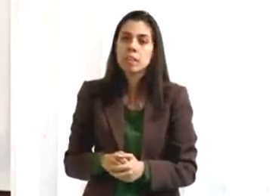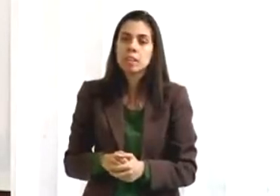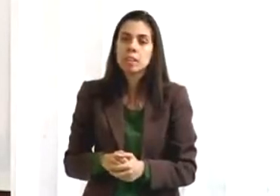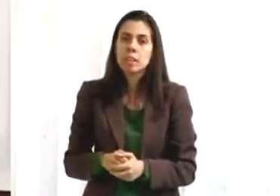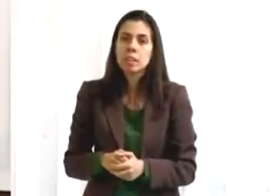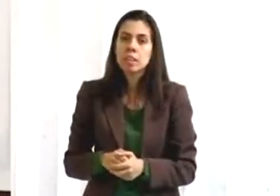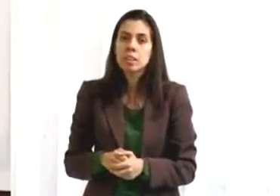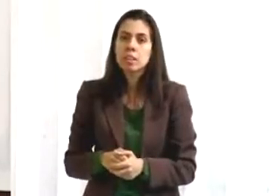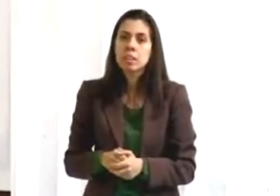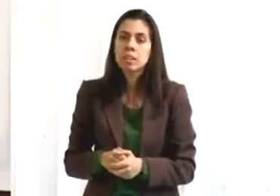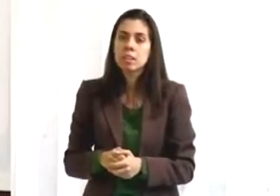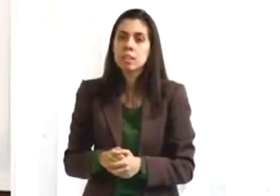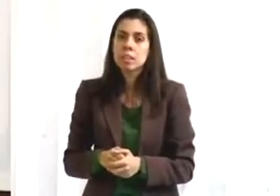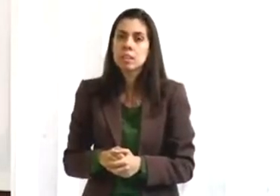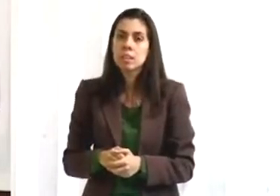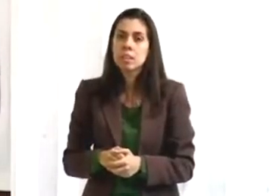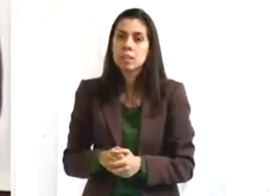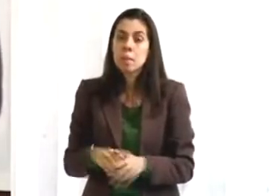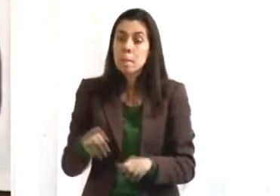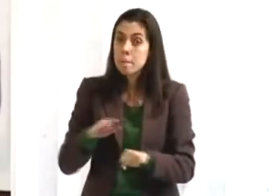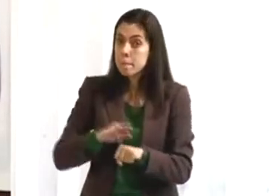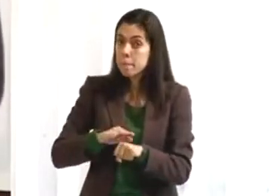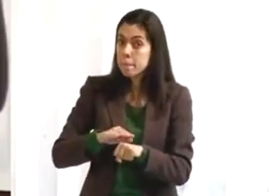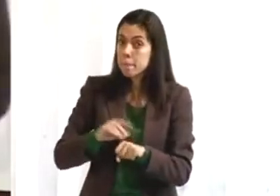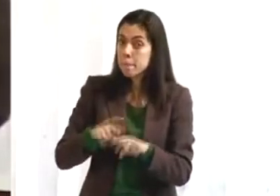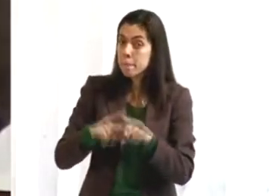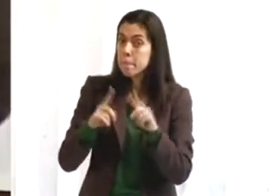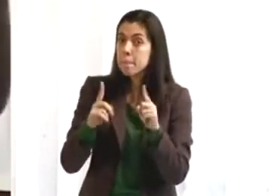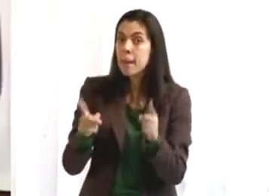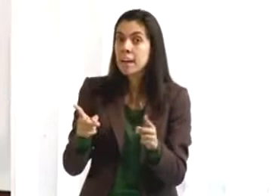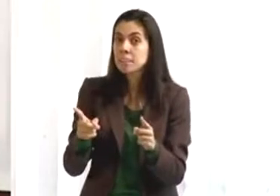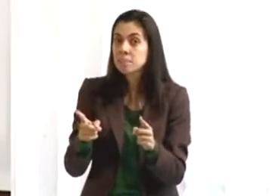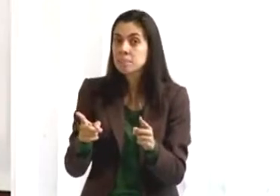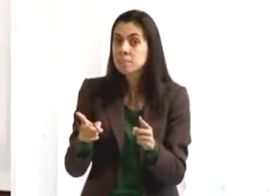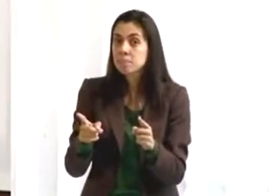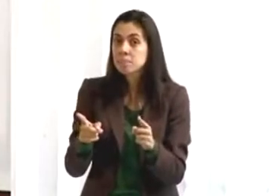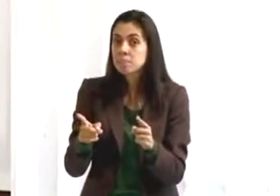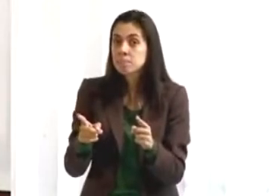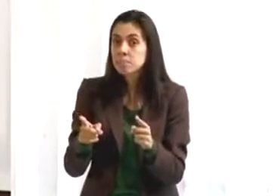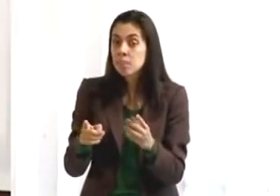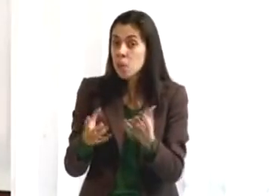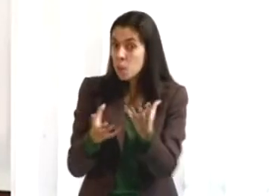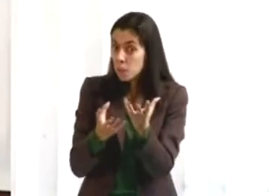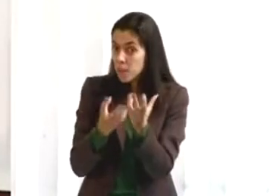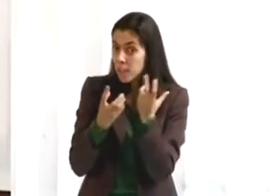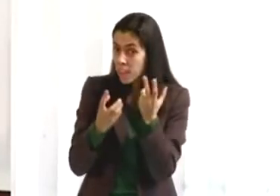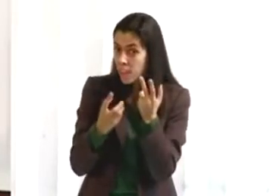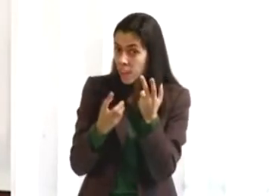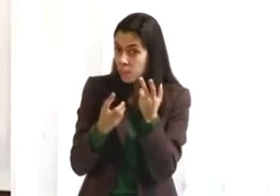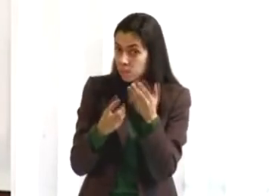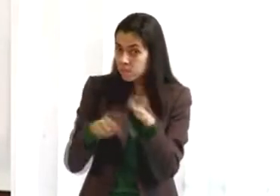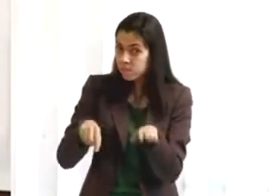luz do texto que nós acabamos de ler, eu quero desafiar você a pensar no seu papel como